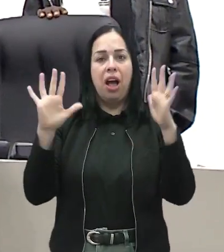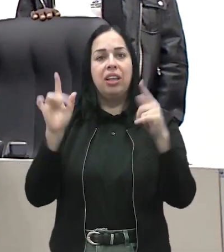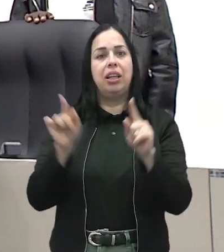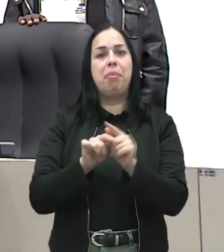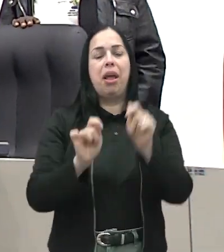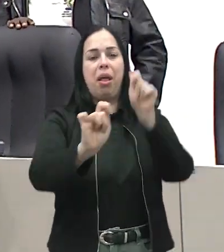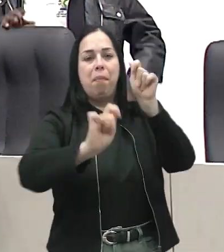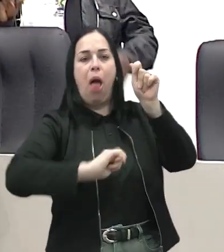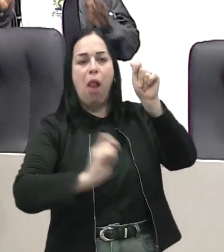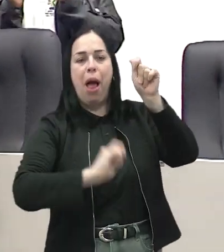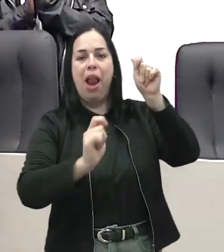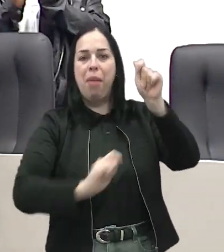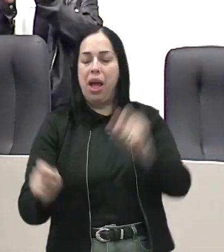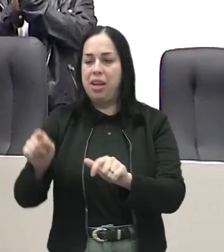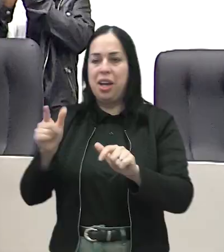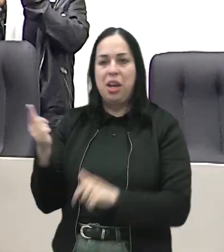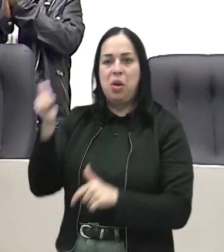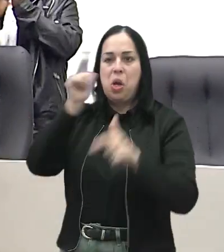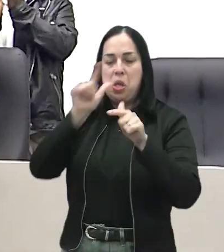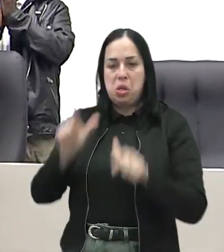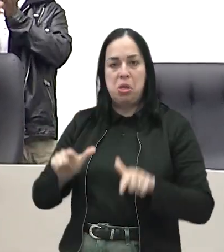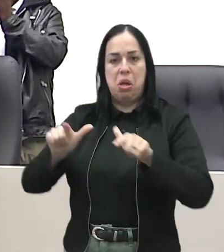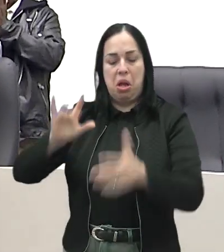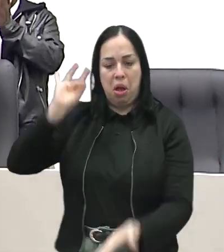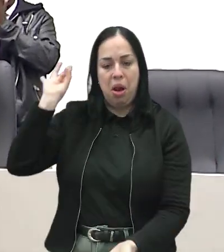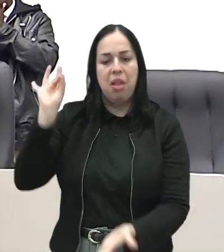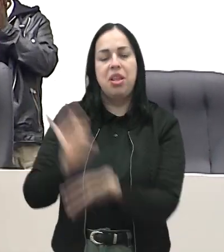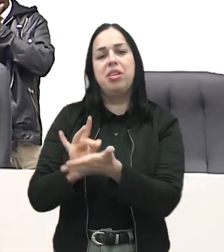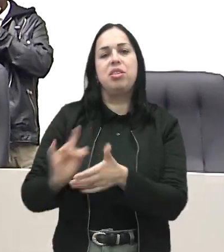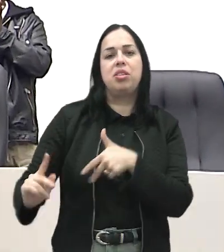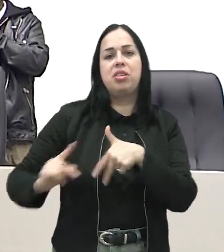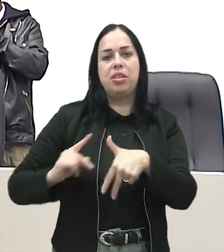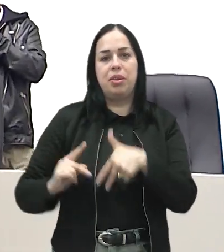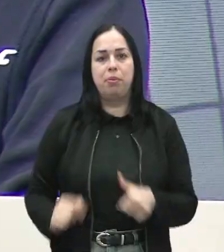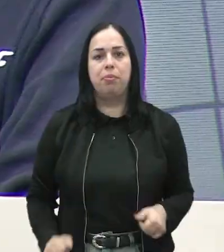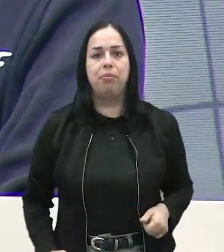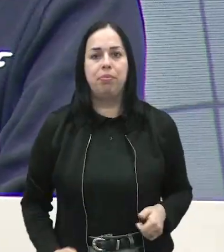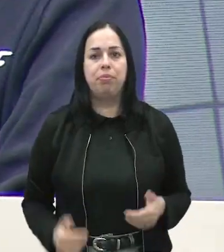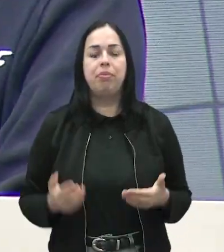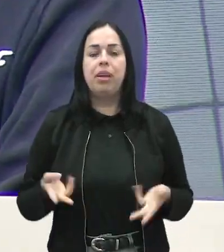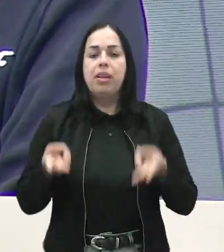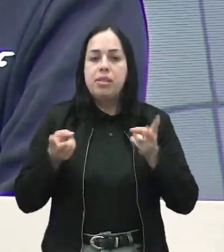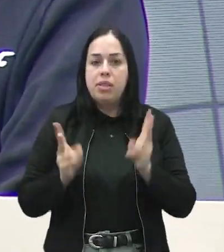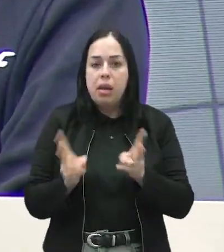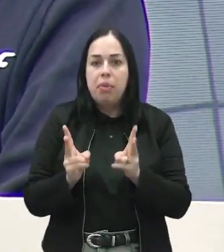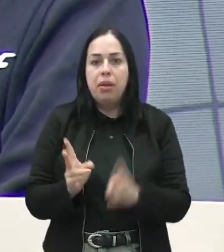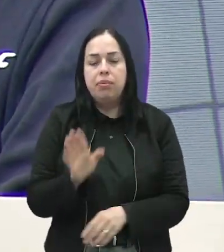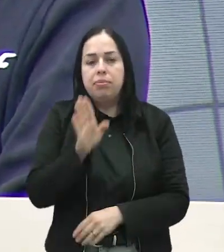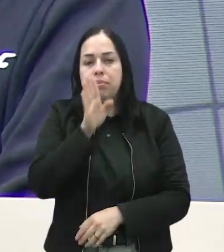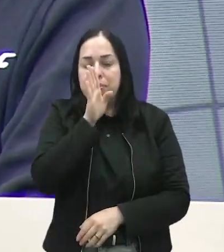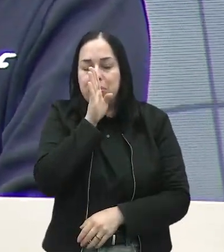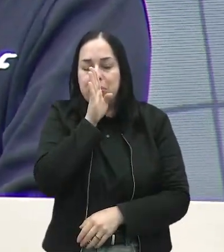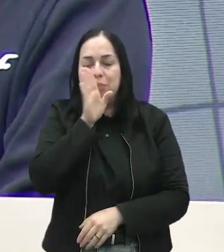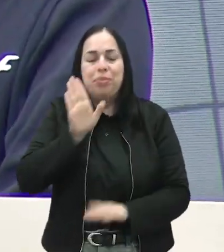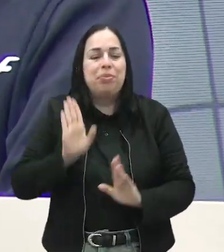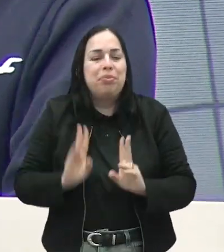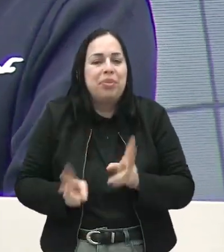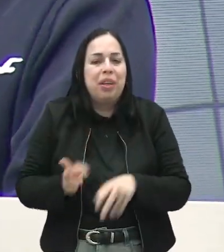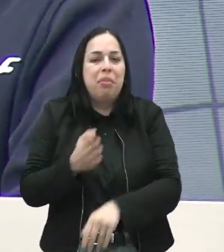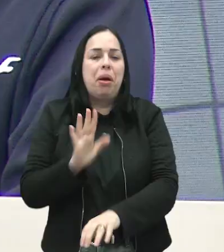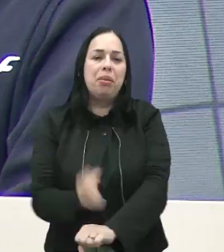mestre Lobão recebeu a condecoração que agora o torna cidadão joseense. Sempre muito contido, o capoeirista